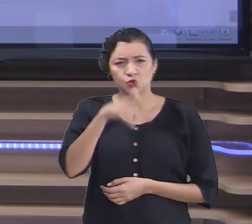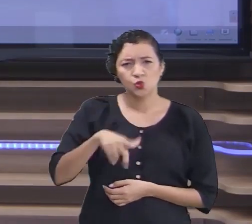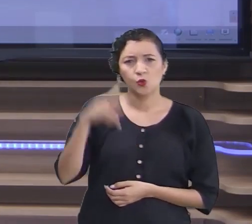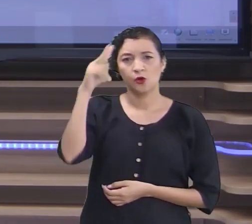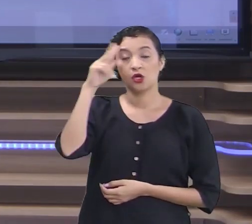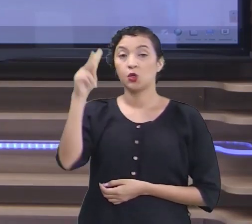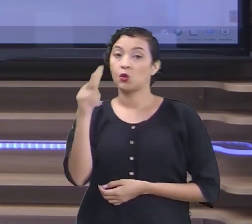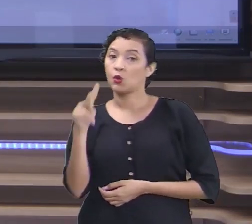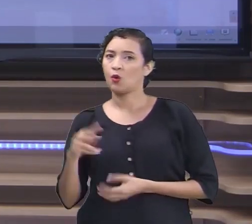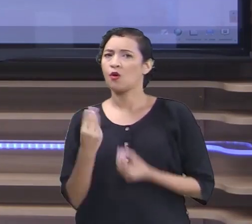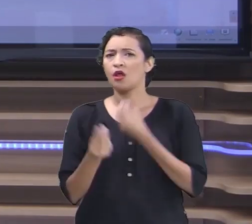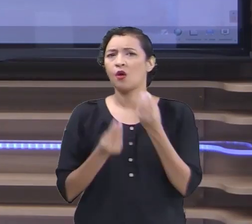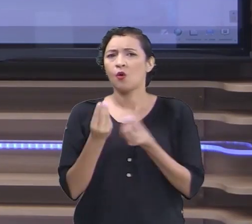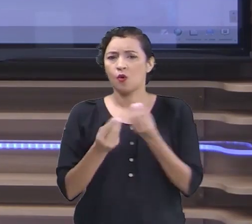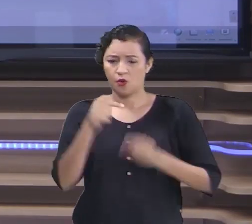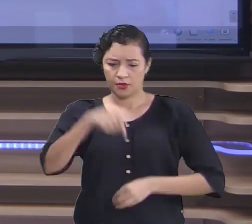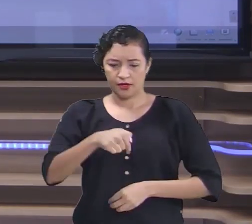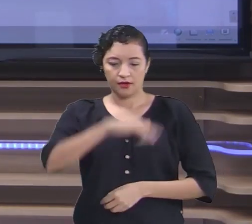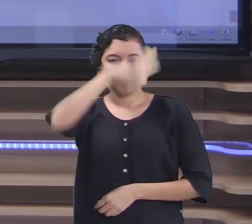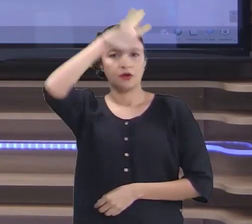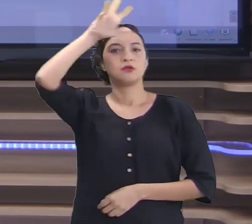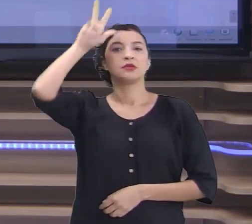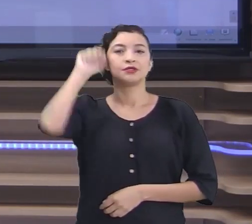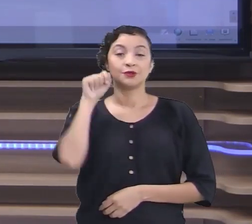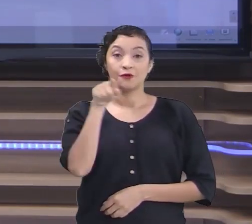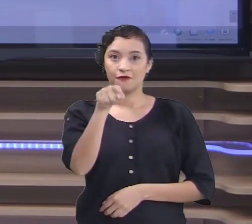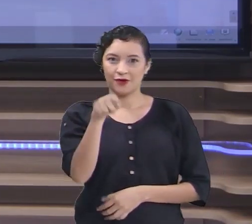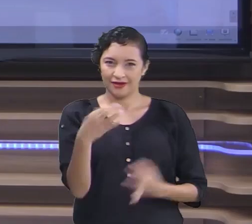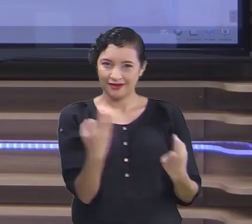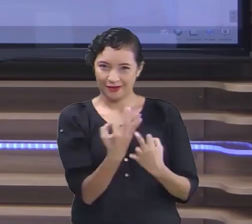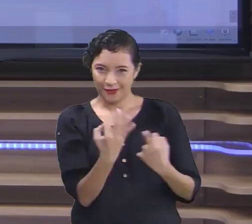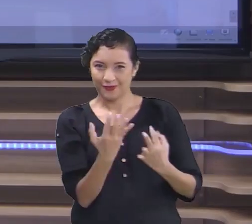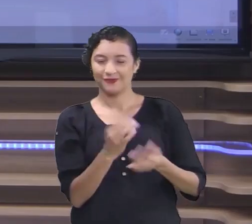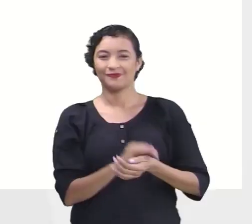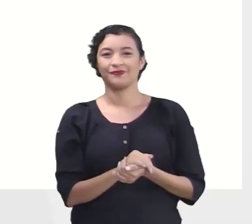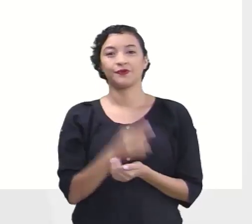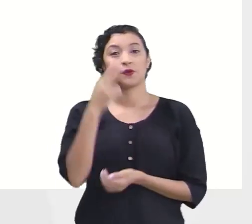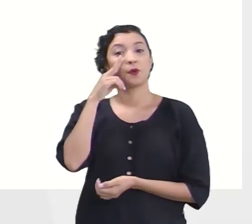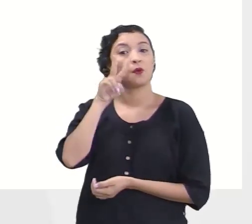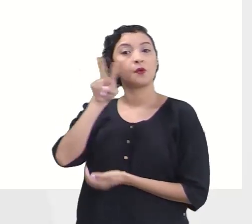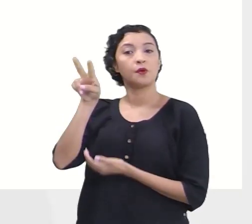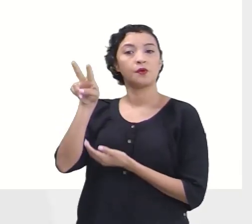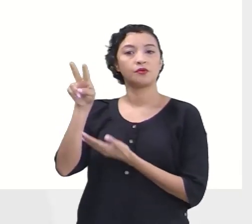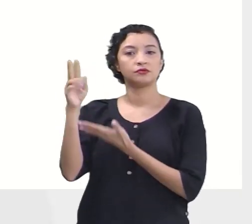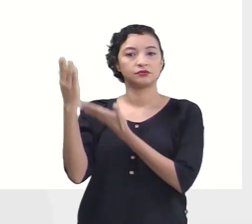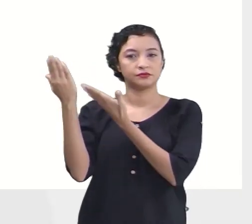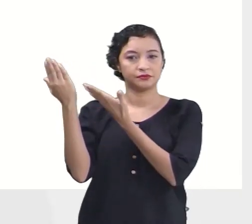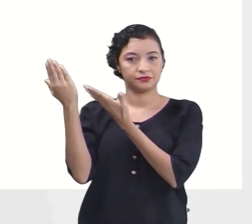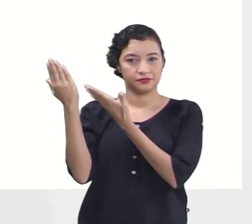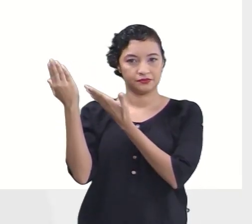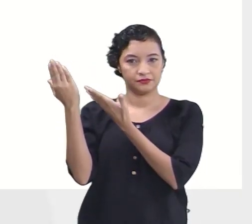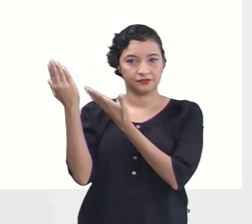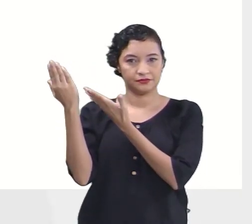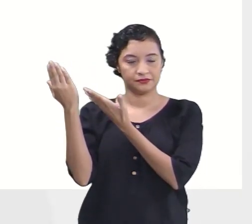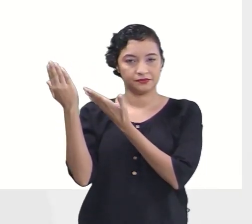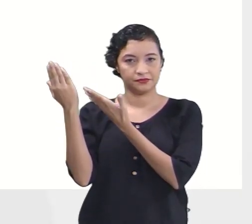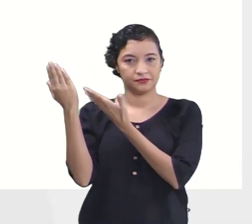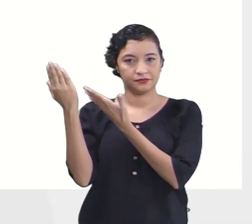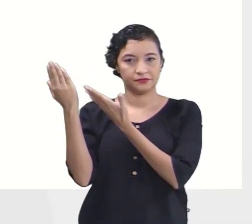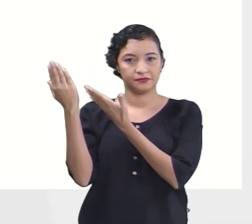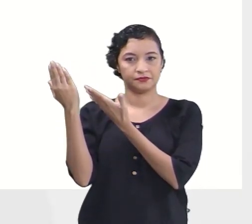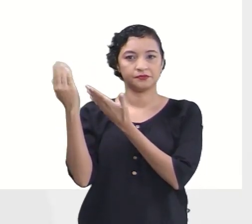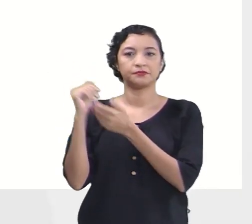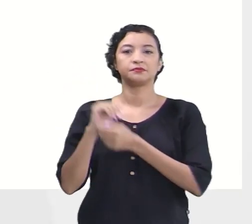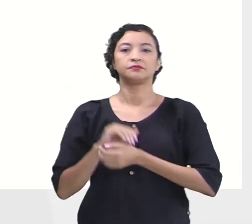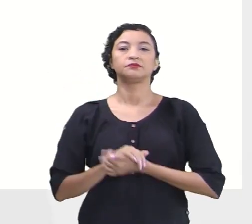o território do Amazonas. Vocês estão prontos? Olha para o mapa novamente, vai ser a última olhada no mapa. Esse